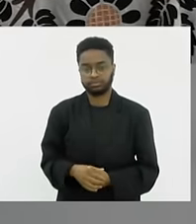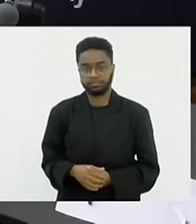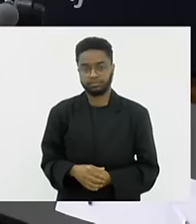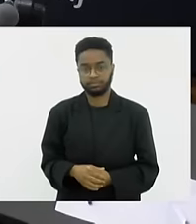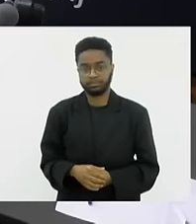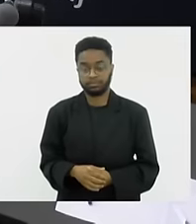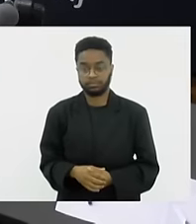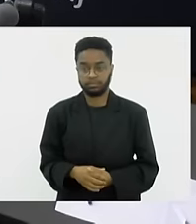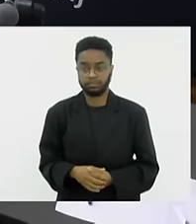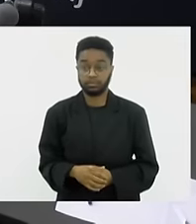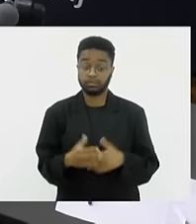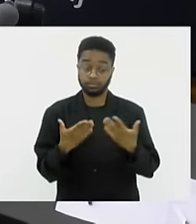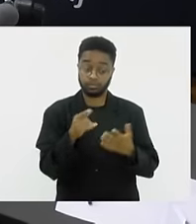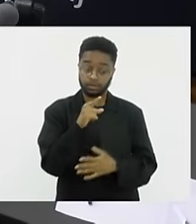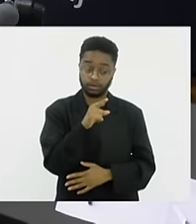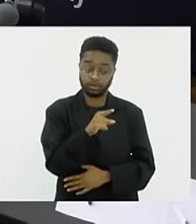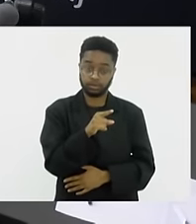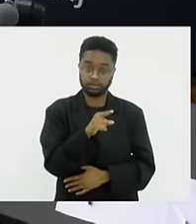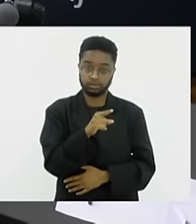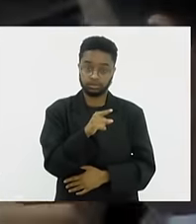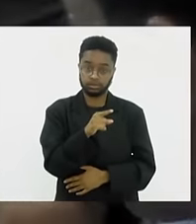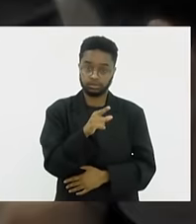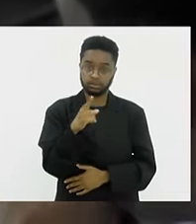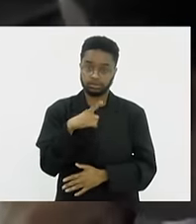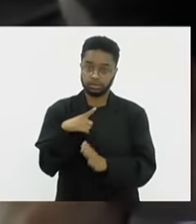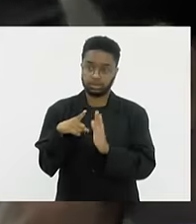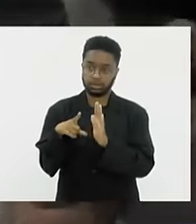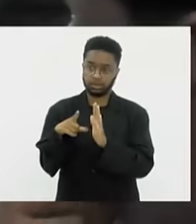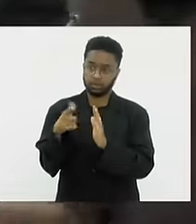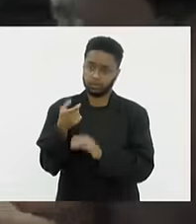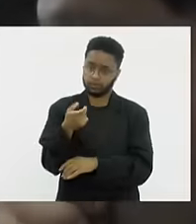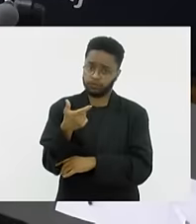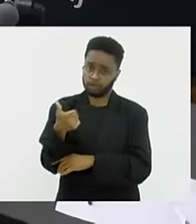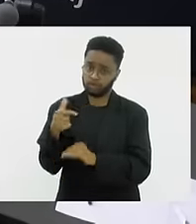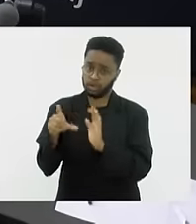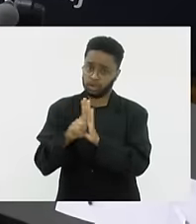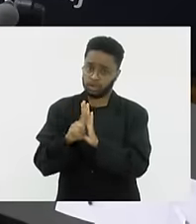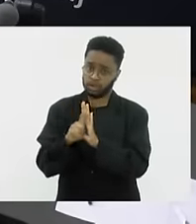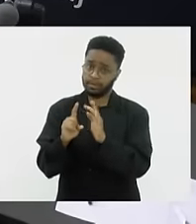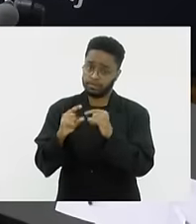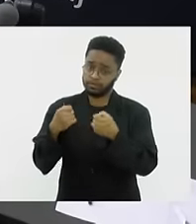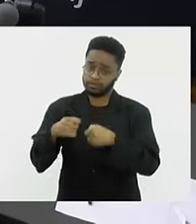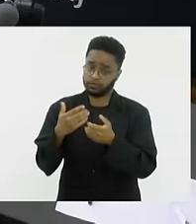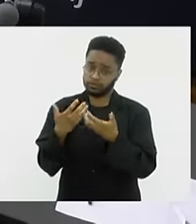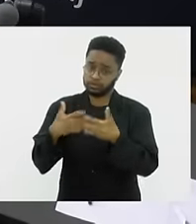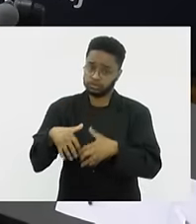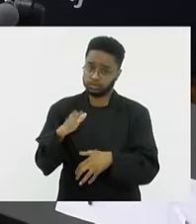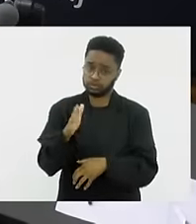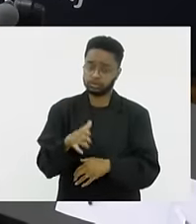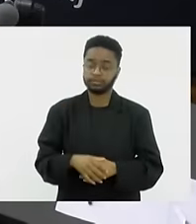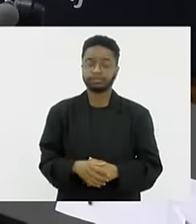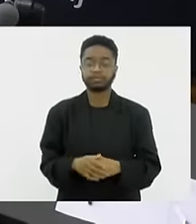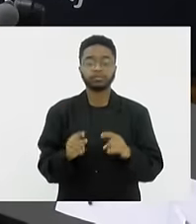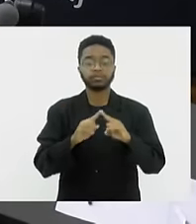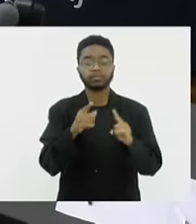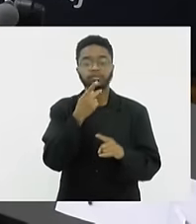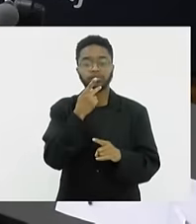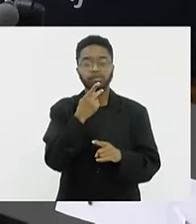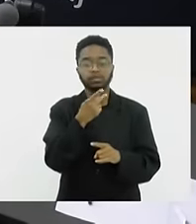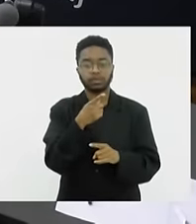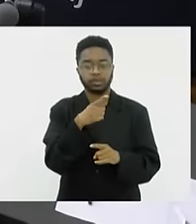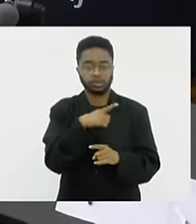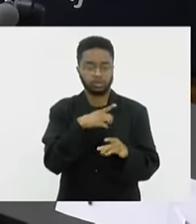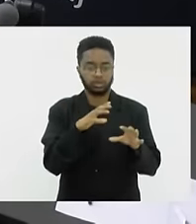Presidente, o senhor então afirma que... Contudo, a lei de 2021, né? Já era para estar funcionando. Presidente, o senhor afirma então que os pátios que operam em nome do Detro estão todos